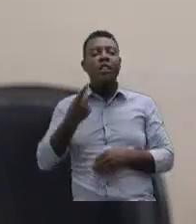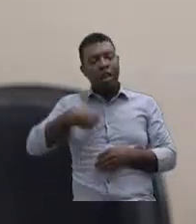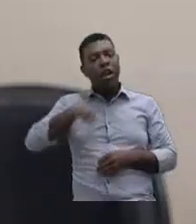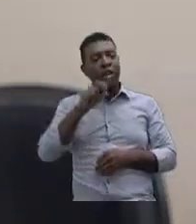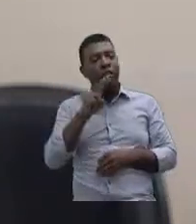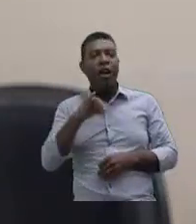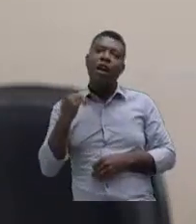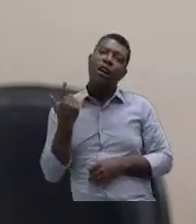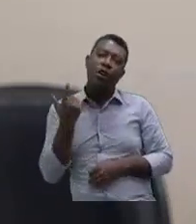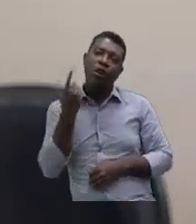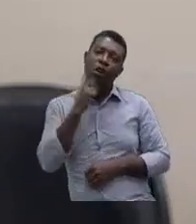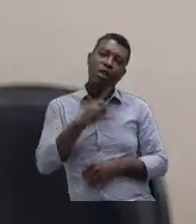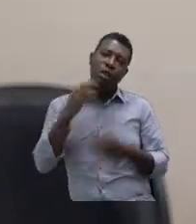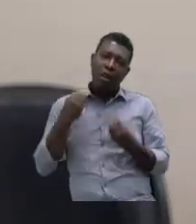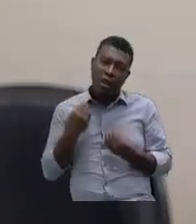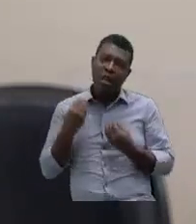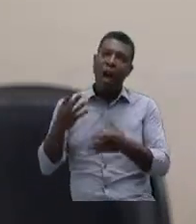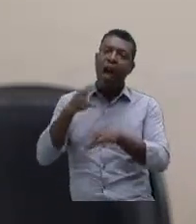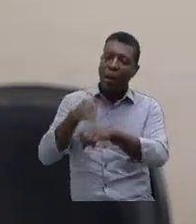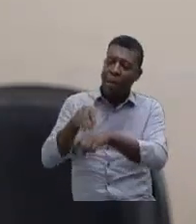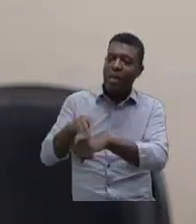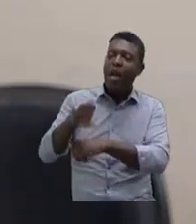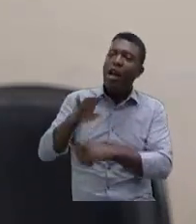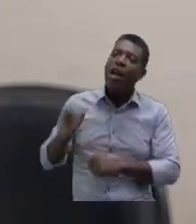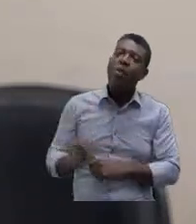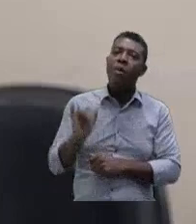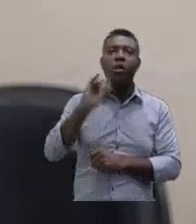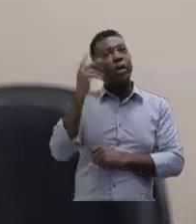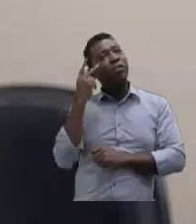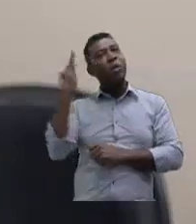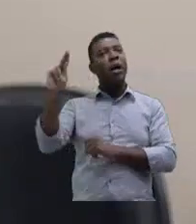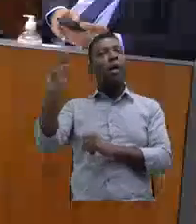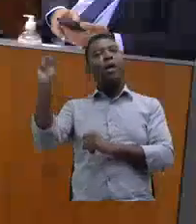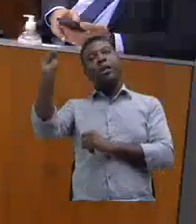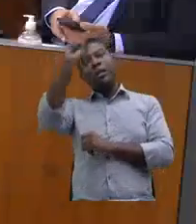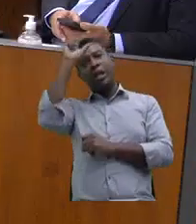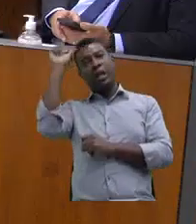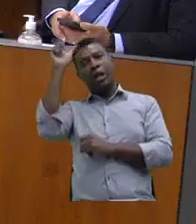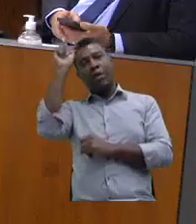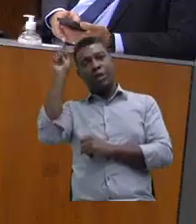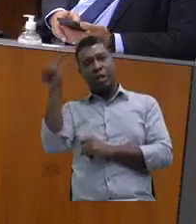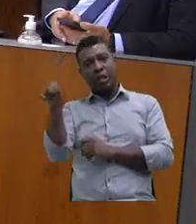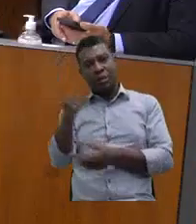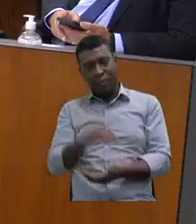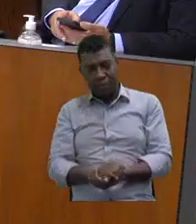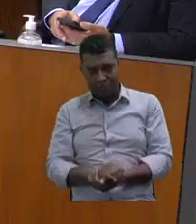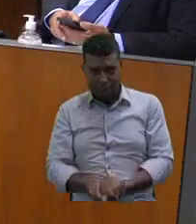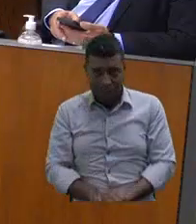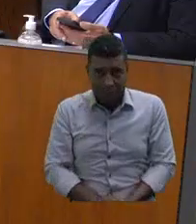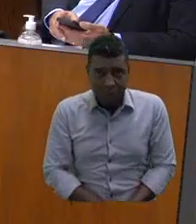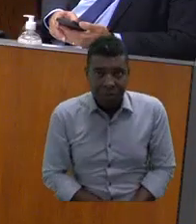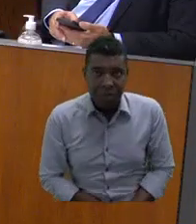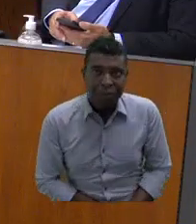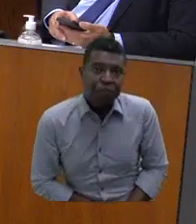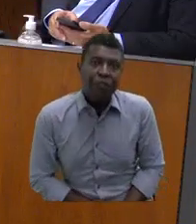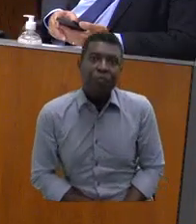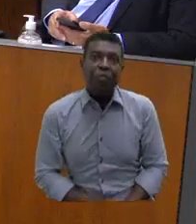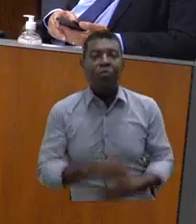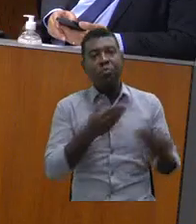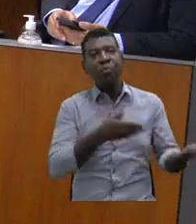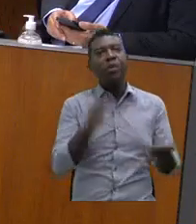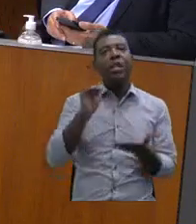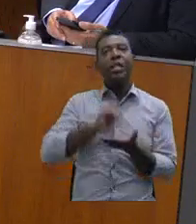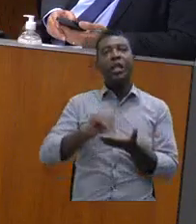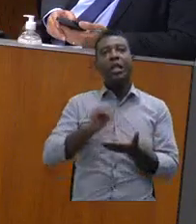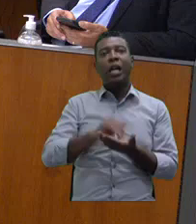dar essa importante mensagem a toda Santa Luzia. Com a palavra, o secretário Leônidas.